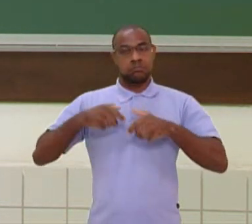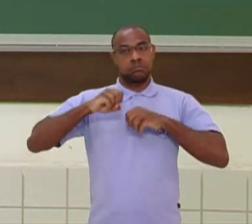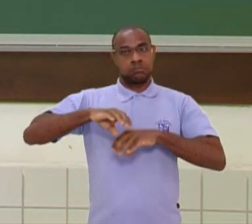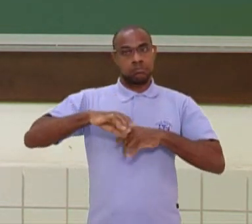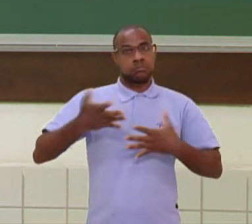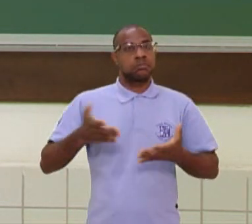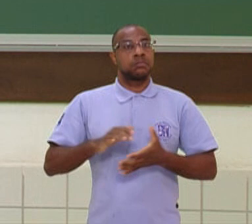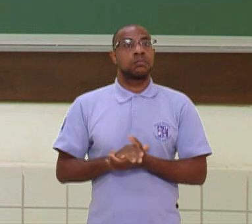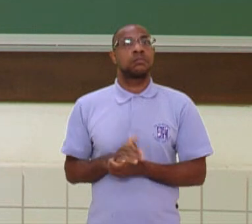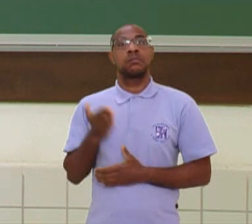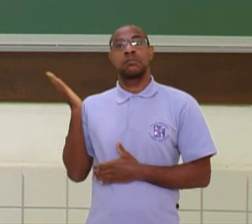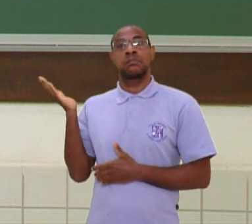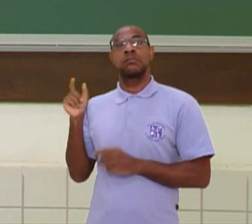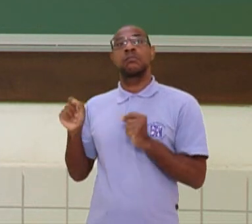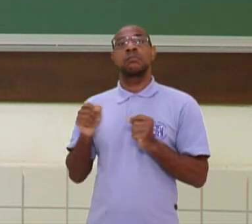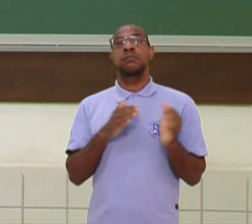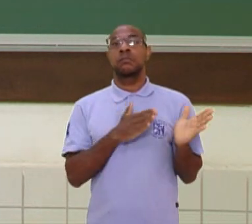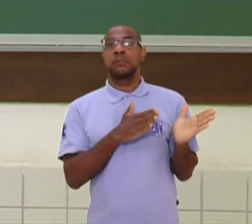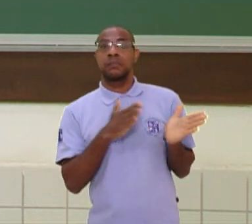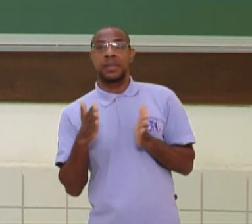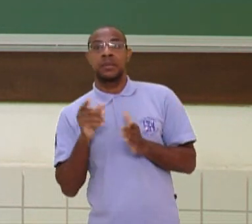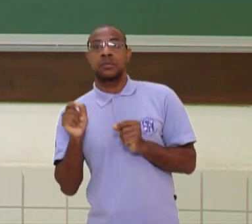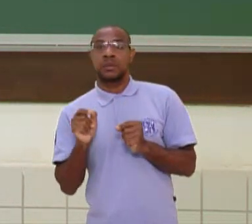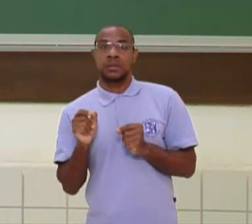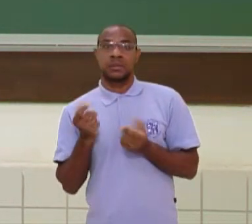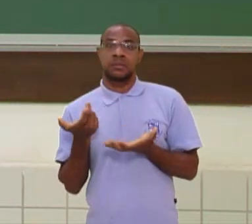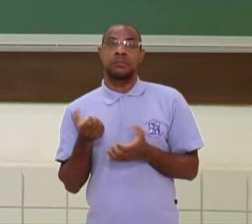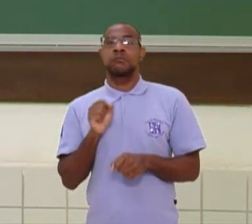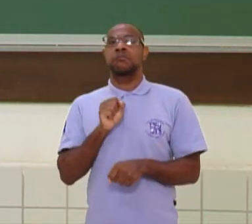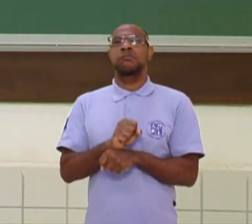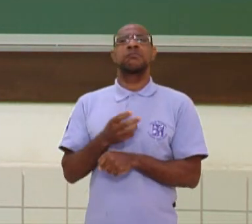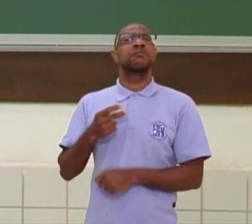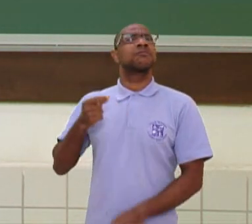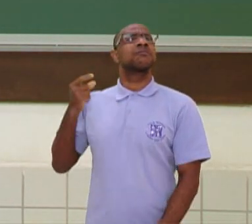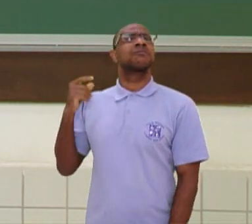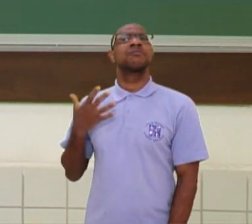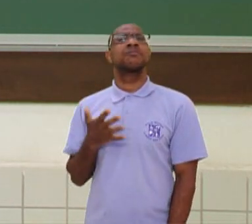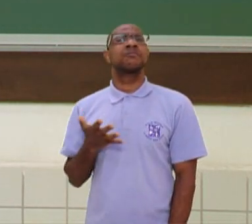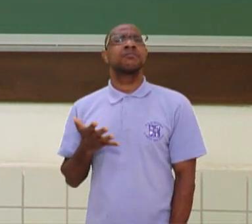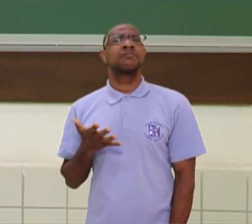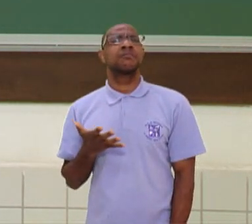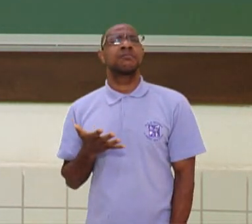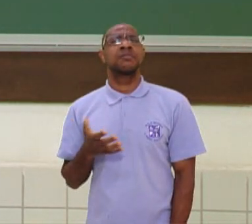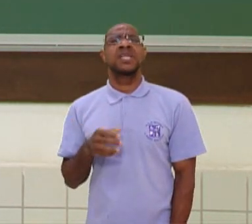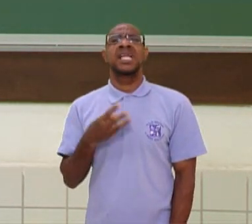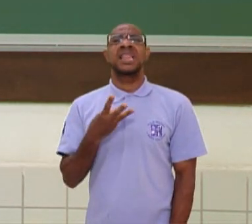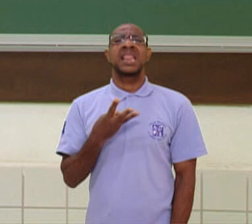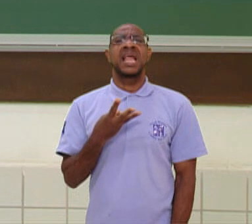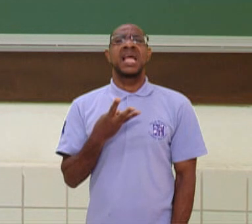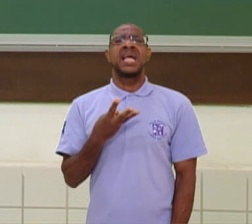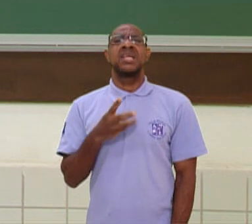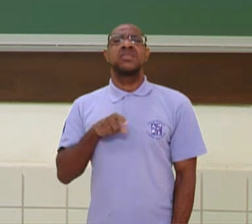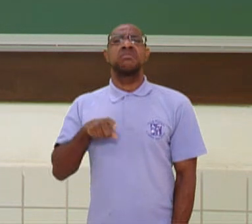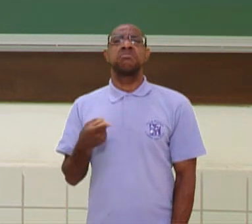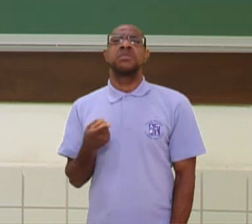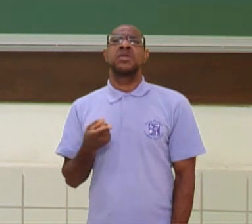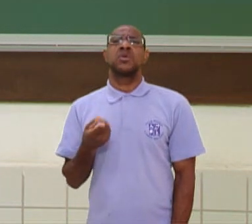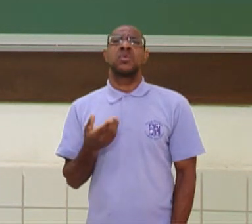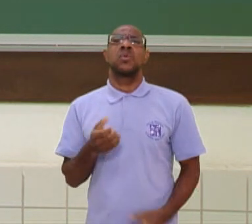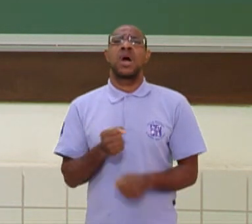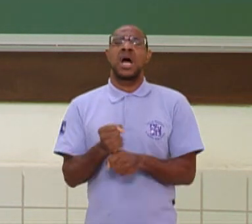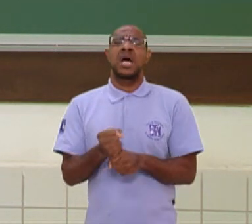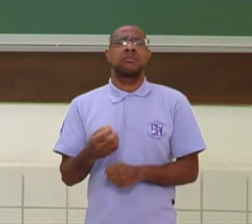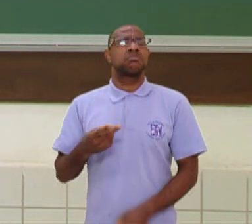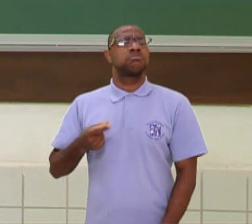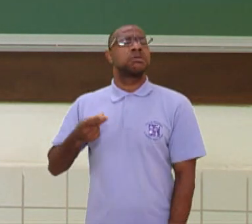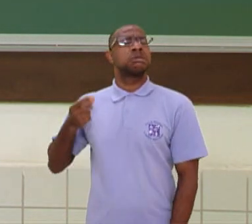estamos trabalhando aqui num período muito remoto, estamos falando aqui de pelo menos ali de 2 a 3 mil anos no passado. Então, assim, olha que lá o pessoal